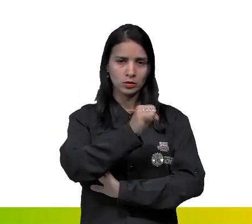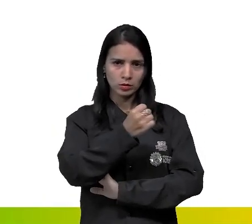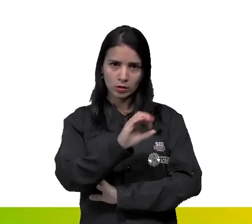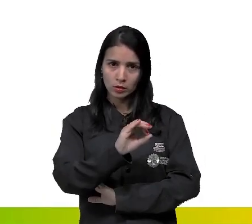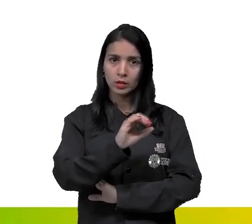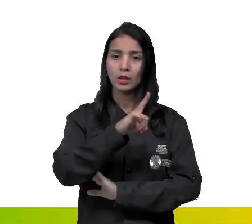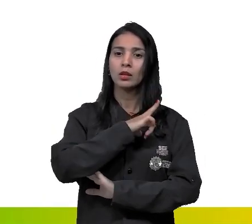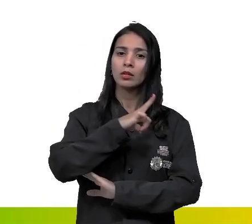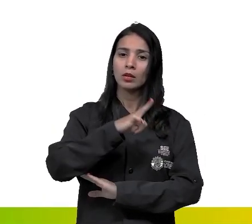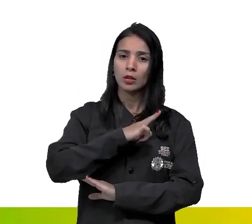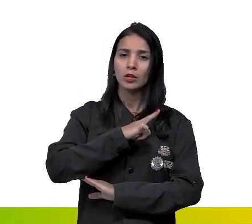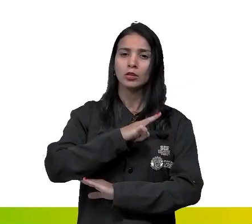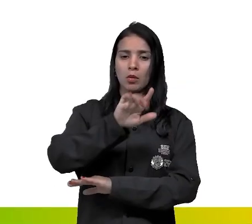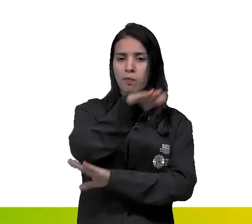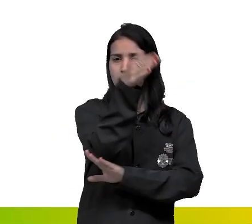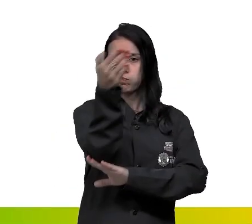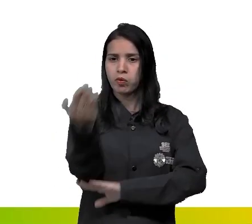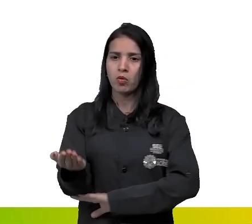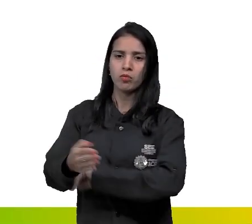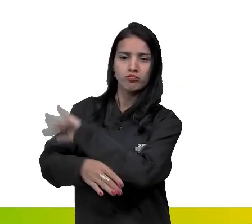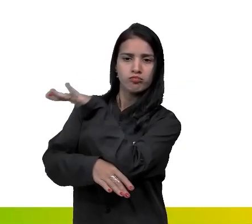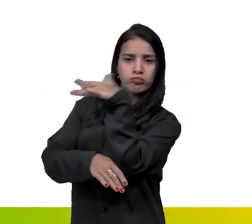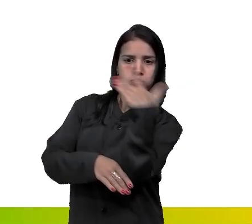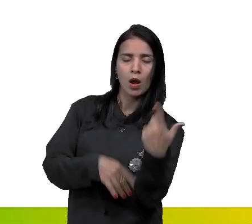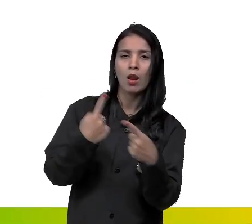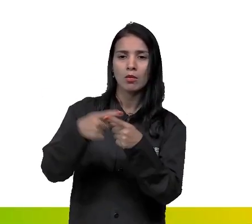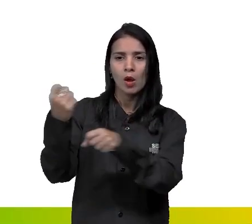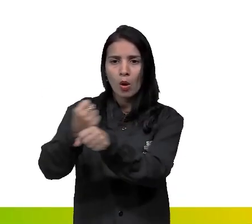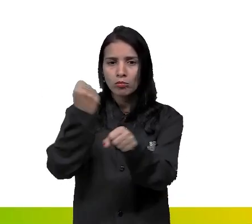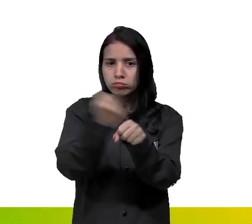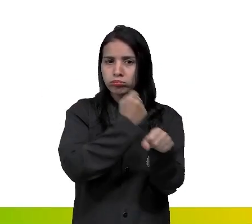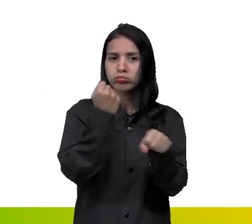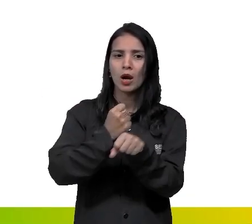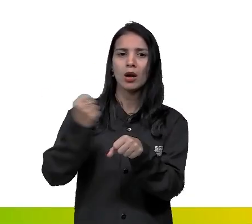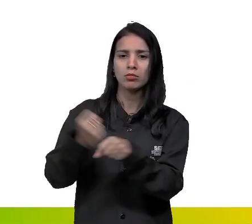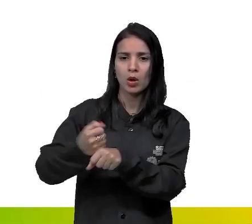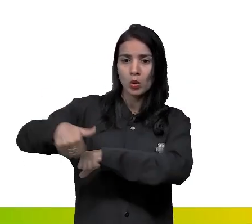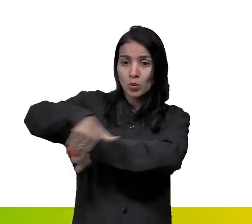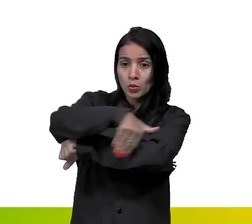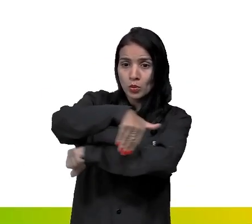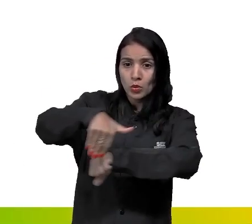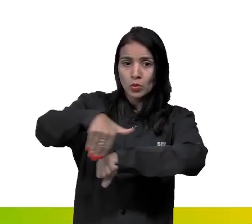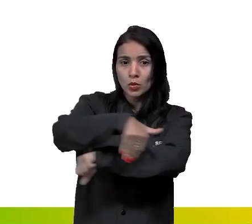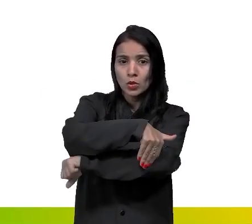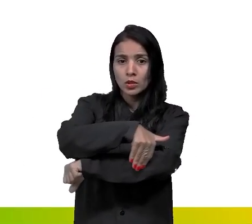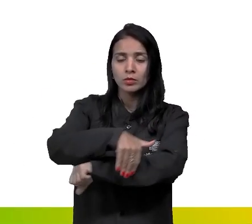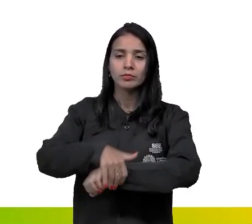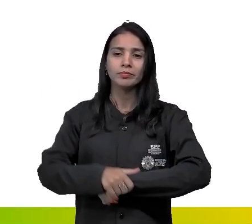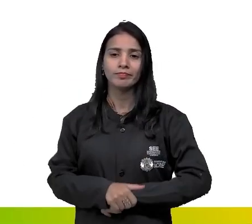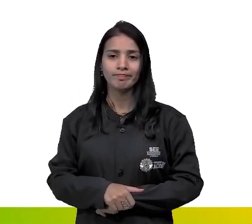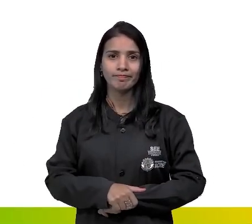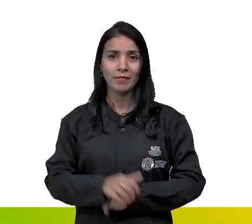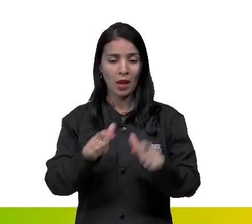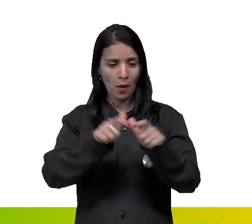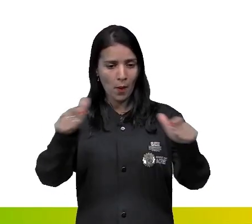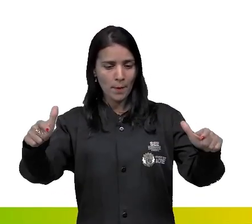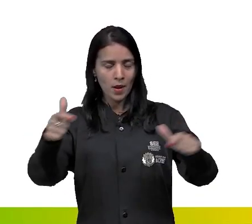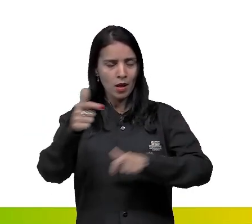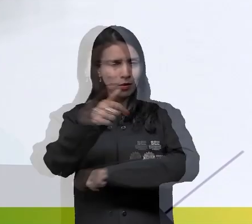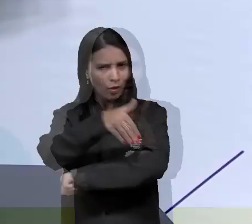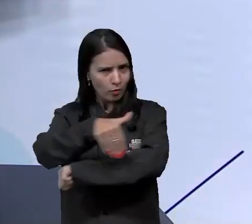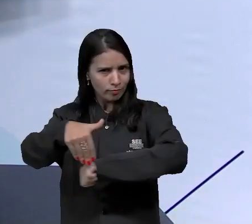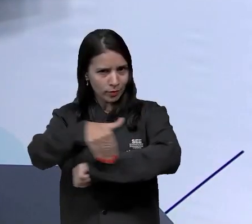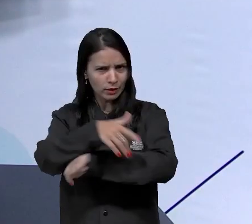construção de rodovias e expansão urbana, a gente observou aqui e já viu na aula qual